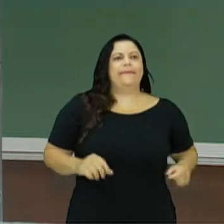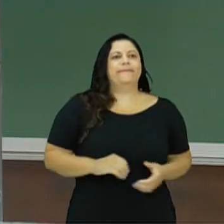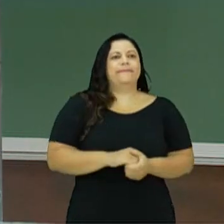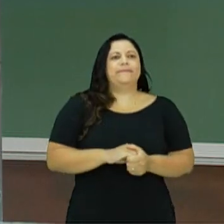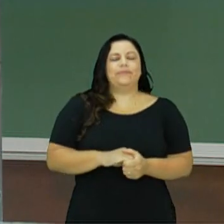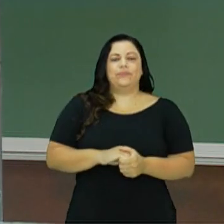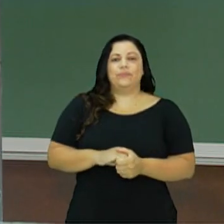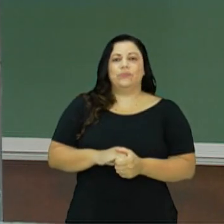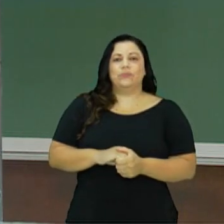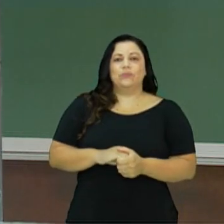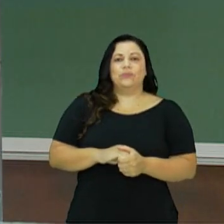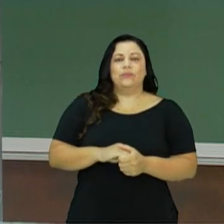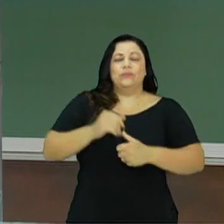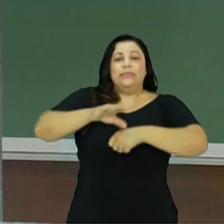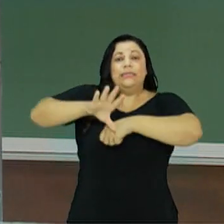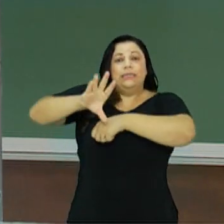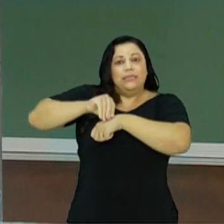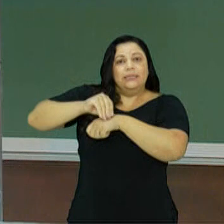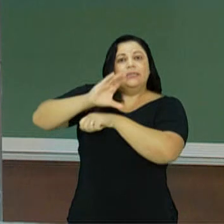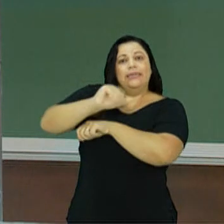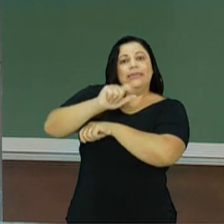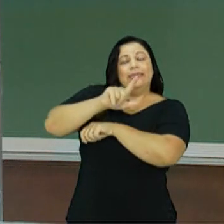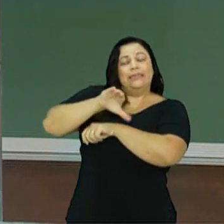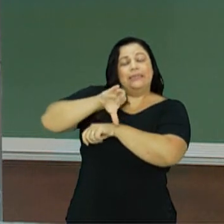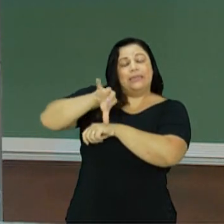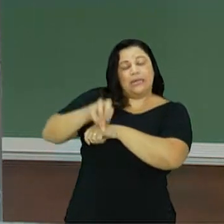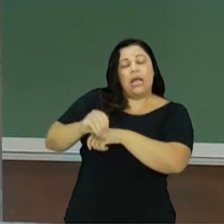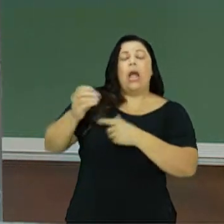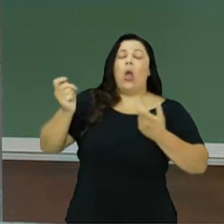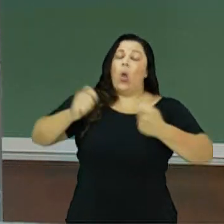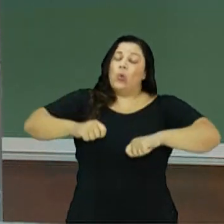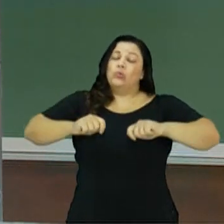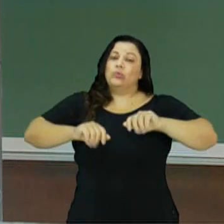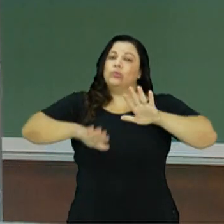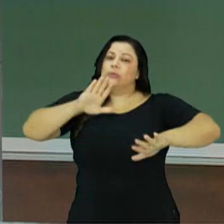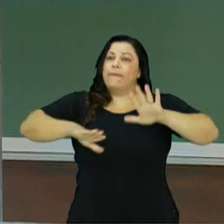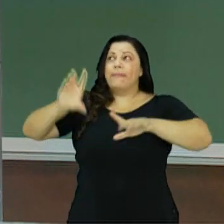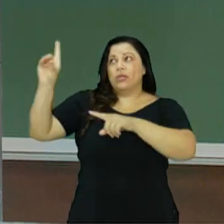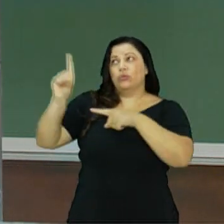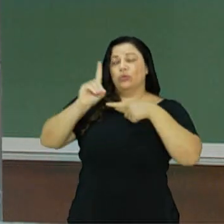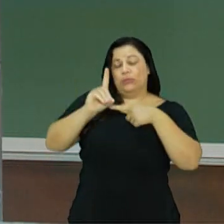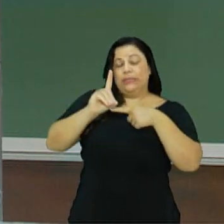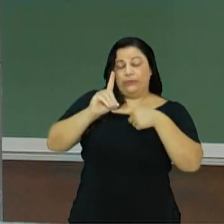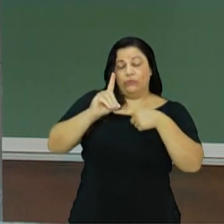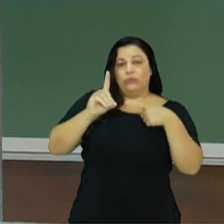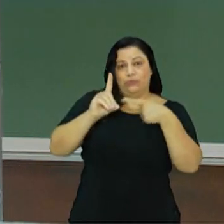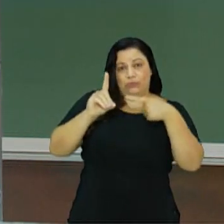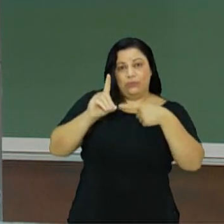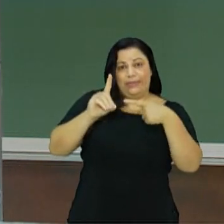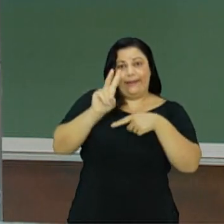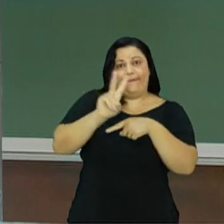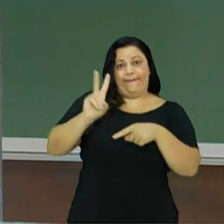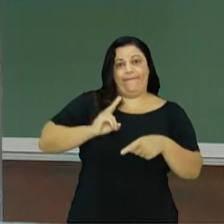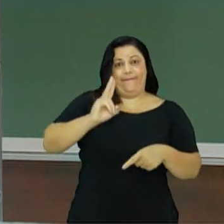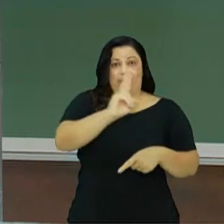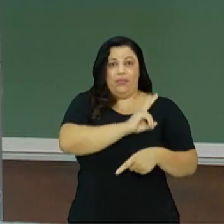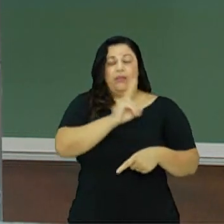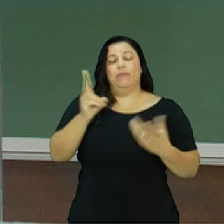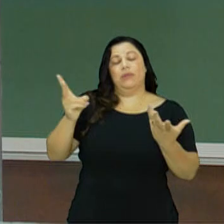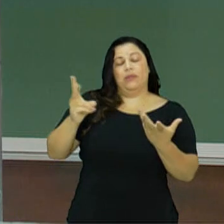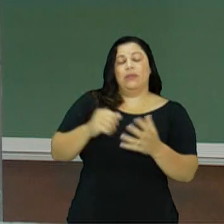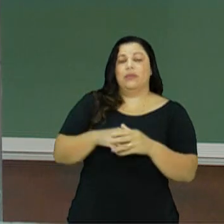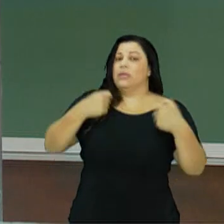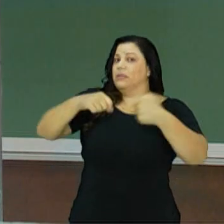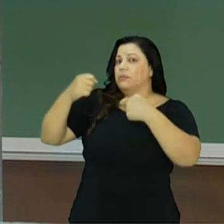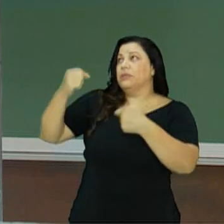tecido ósseo depende da presença de vitamina D, cuja síntese é diminuída em indivíduos que têm o hábito de tomar sol. Veja